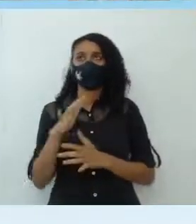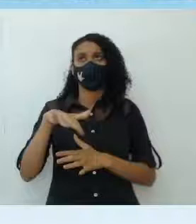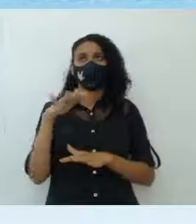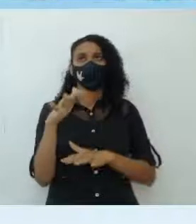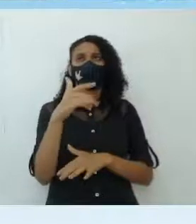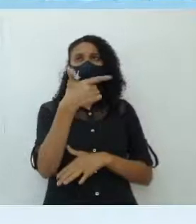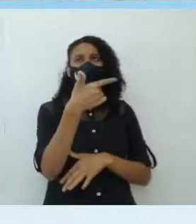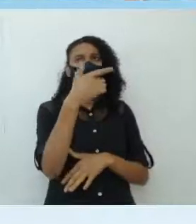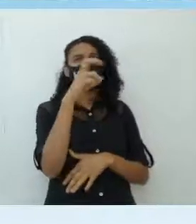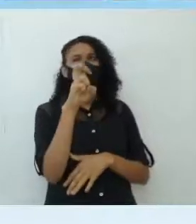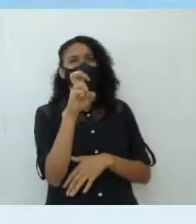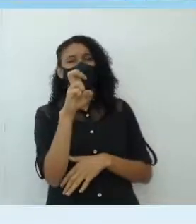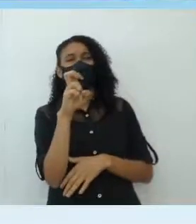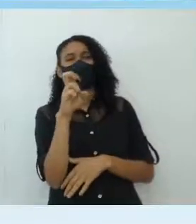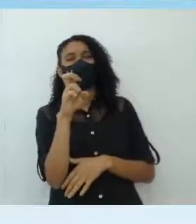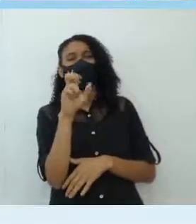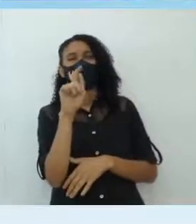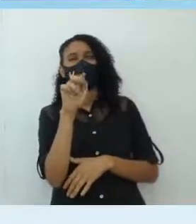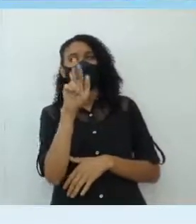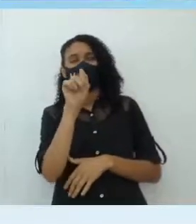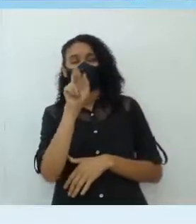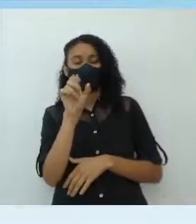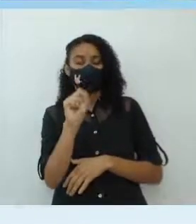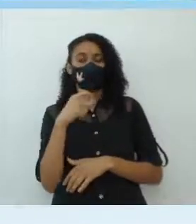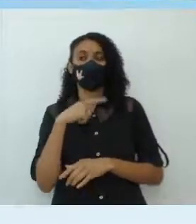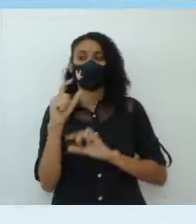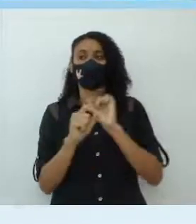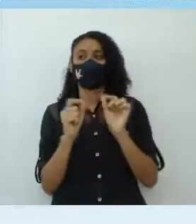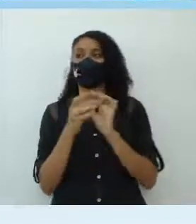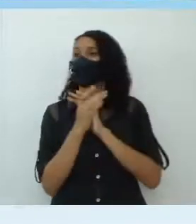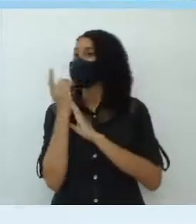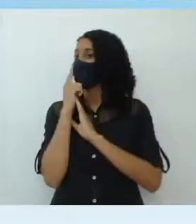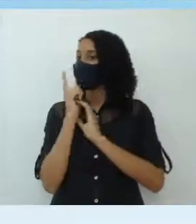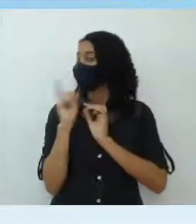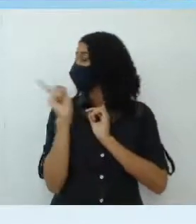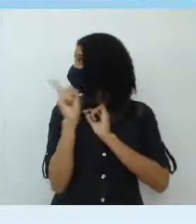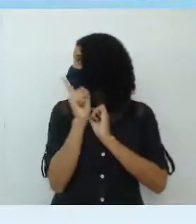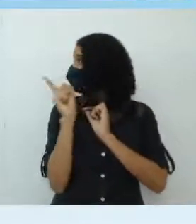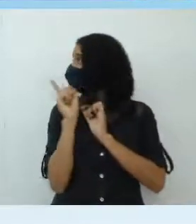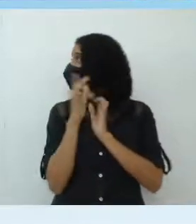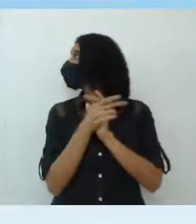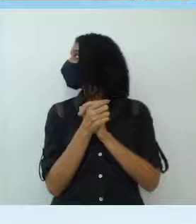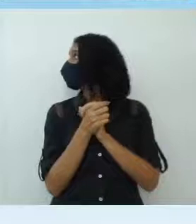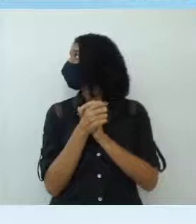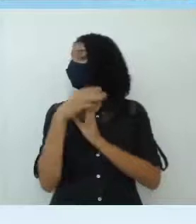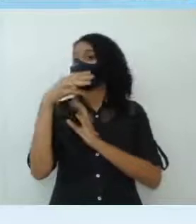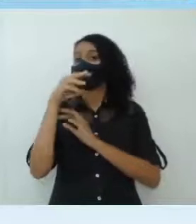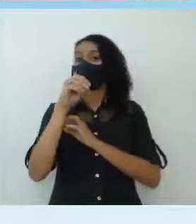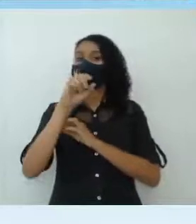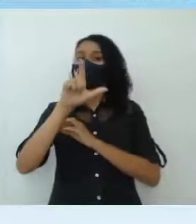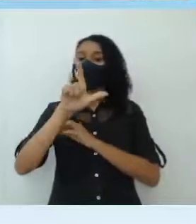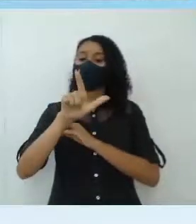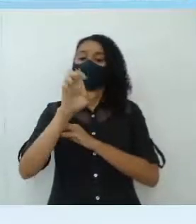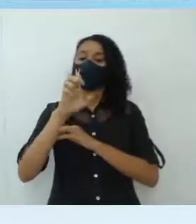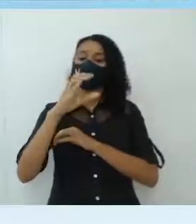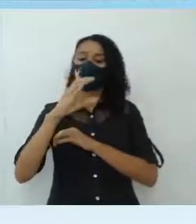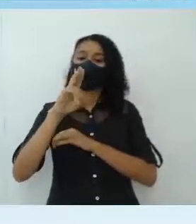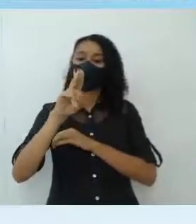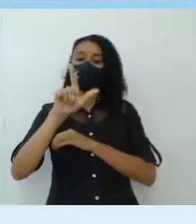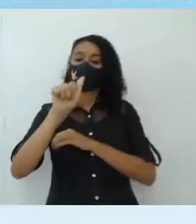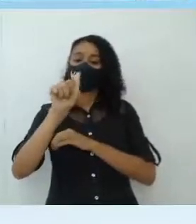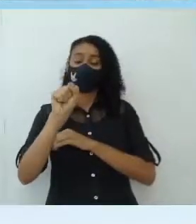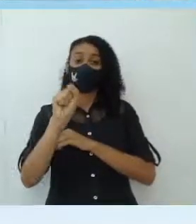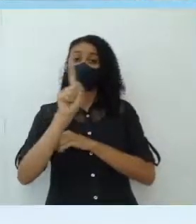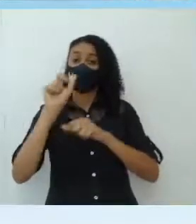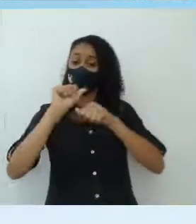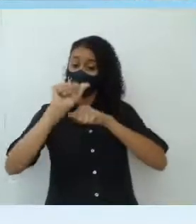25 graus, 1 atm, reúnem essa quantidade de moléculas. Não é de átomos, tá? É